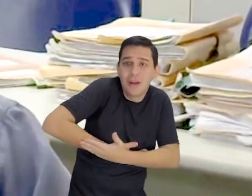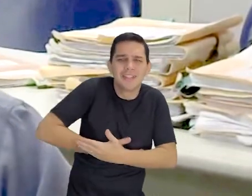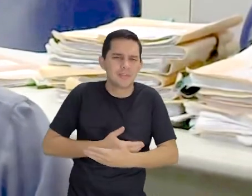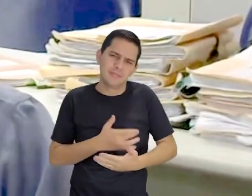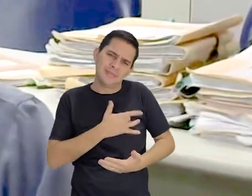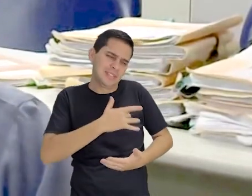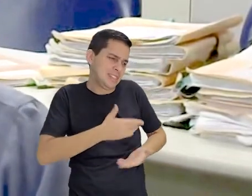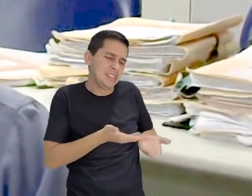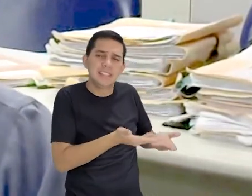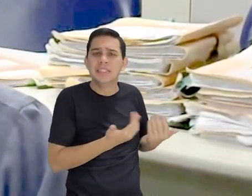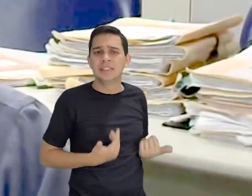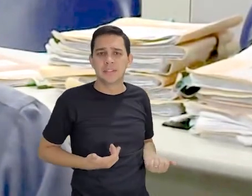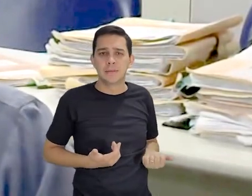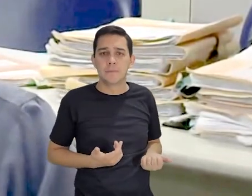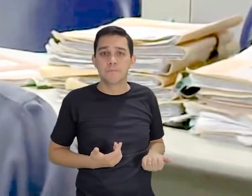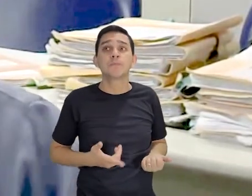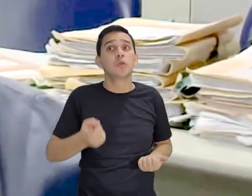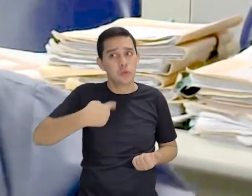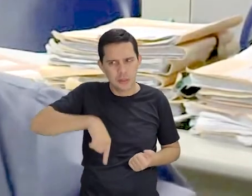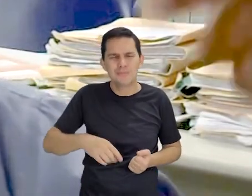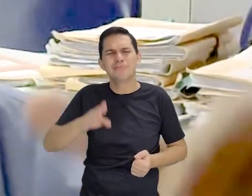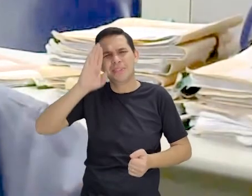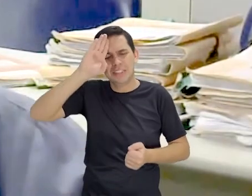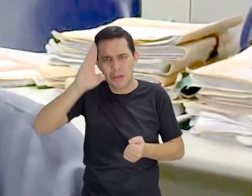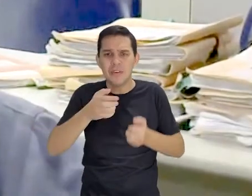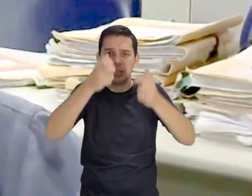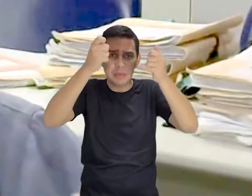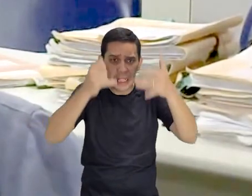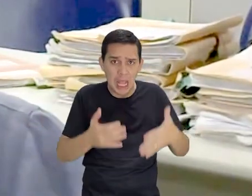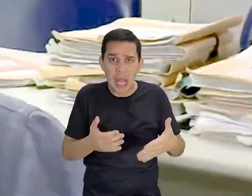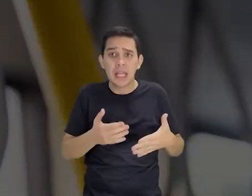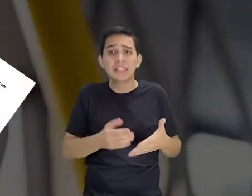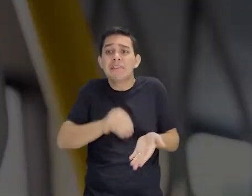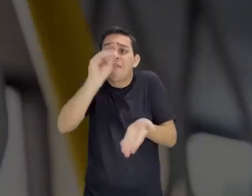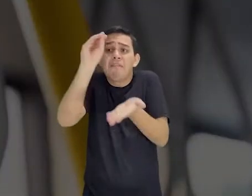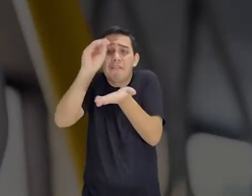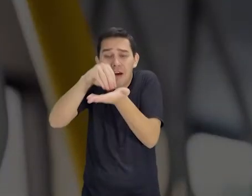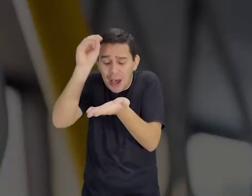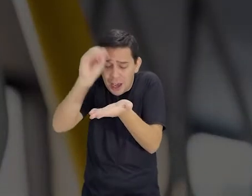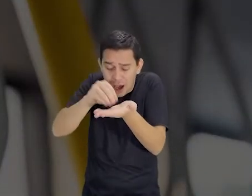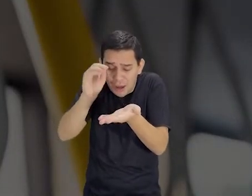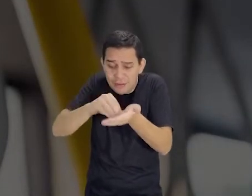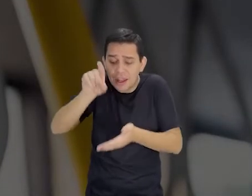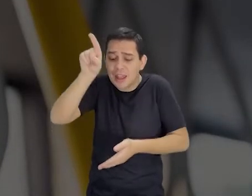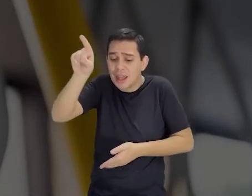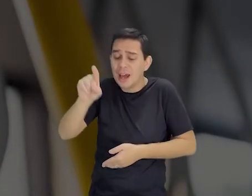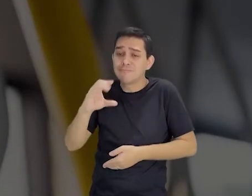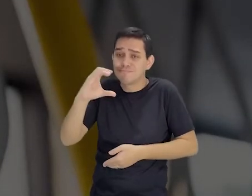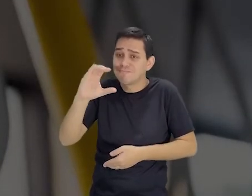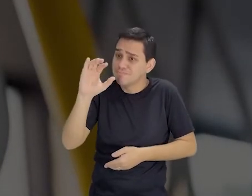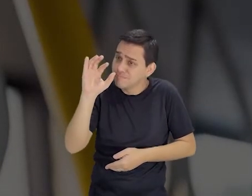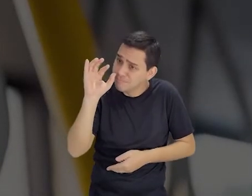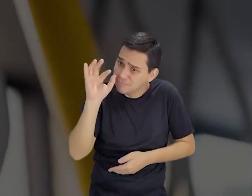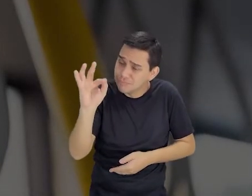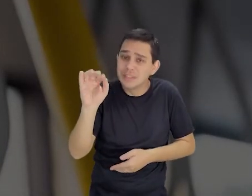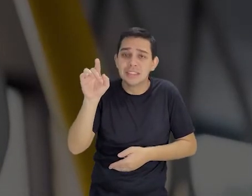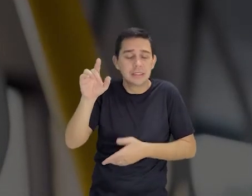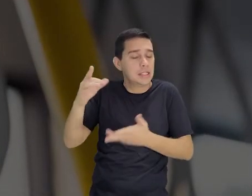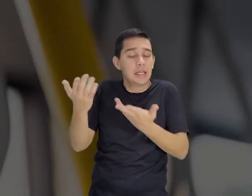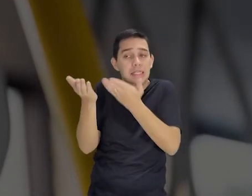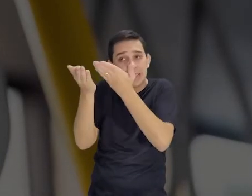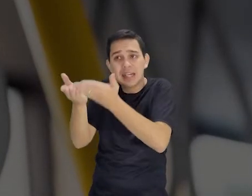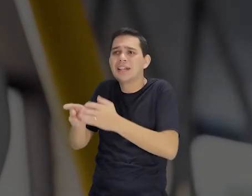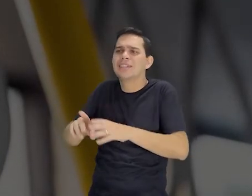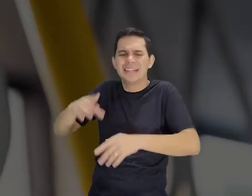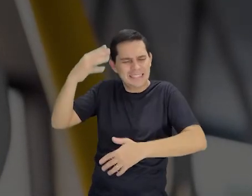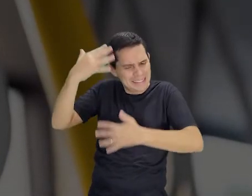argumento principal dessa ação civil pública é que essa deficiência na infraestrutura de mobilidade urbana prejudica, sim, a autonomia